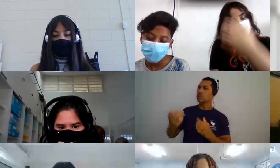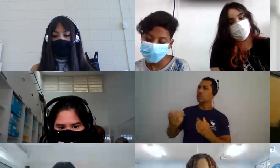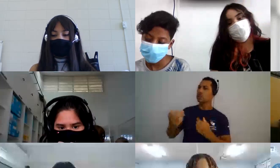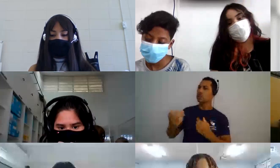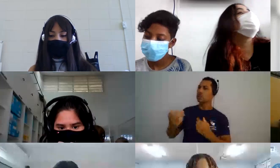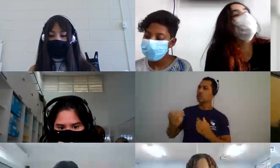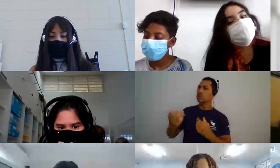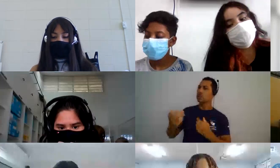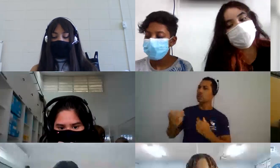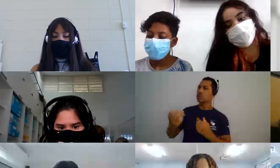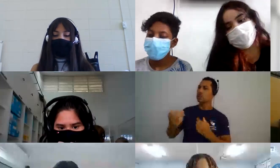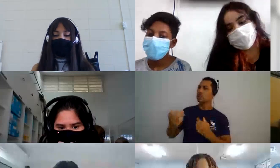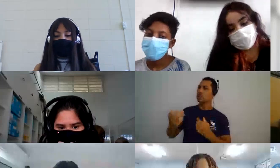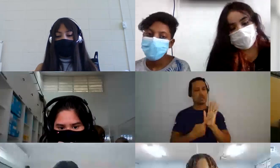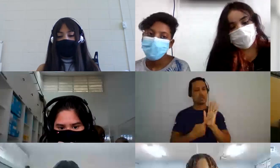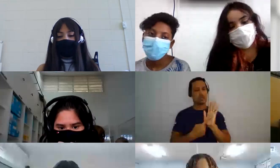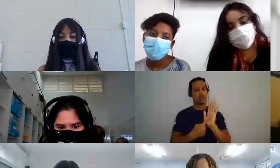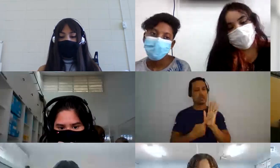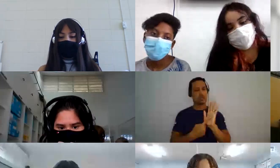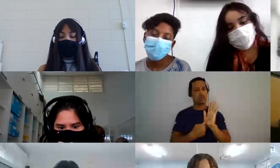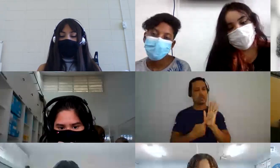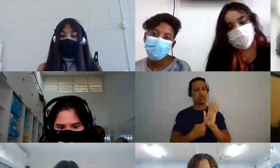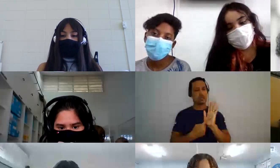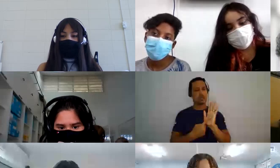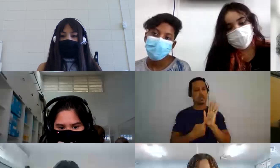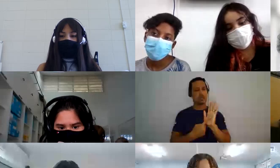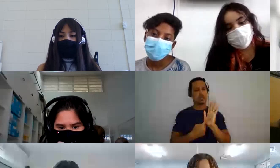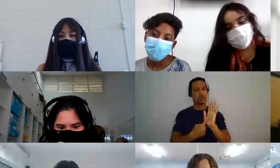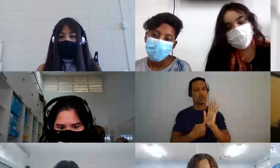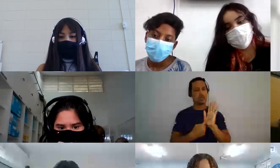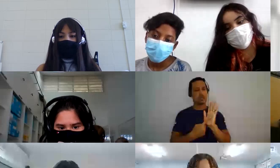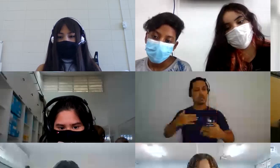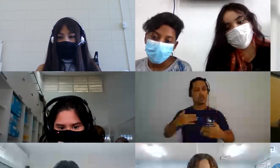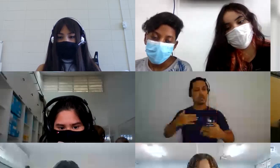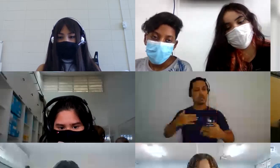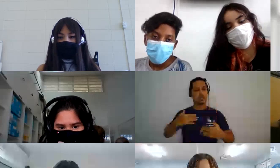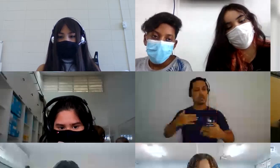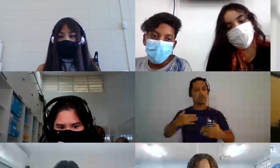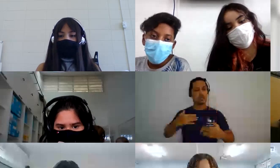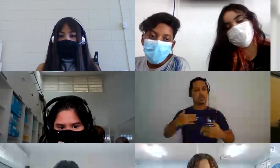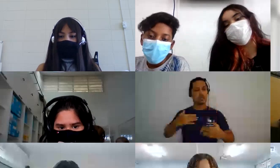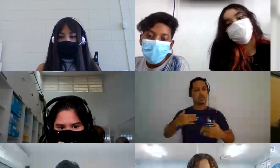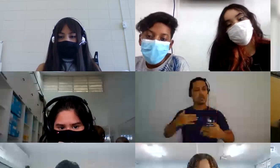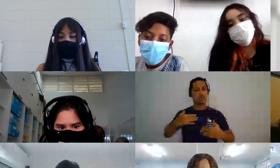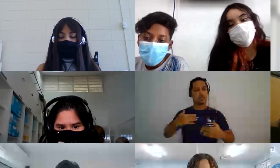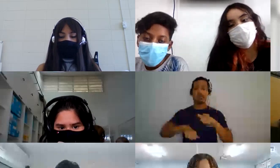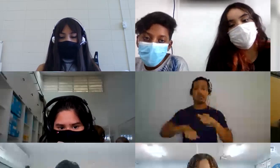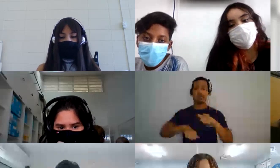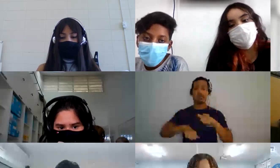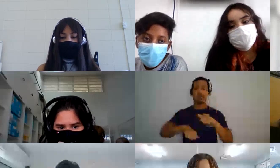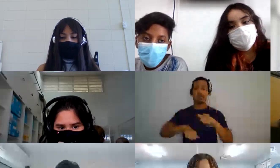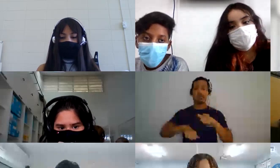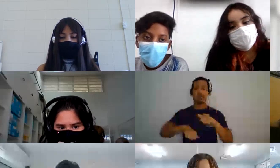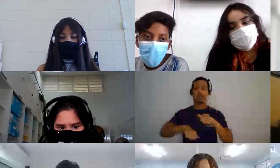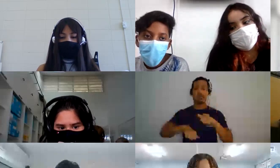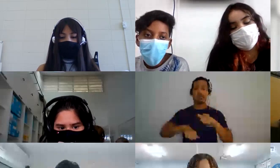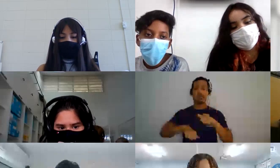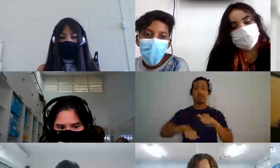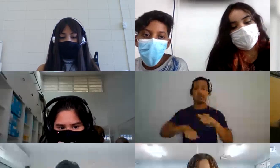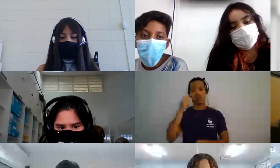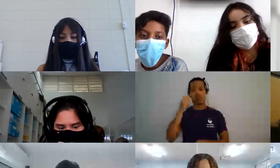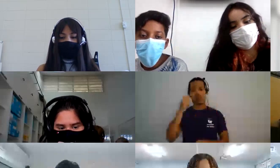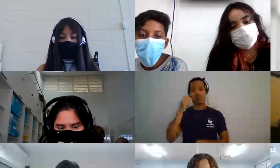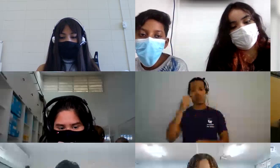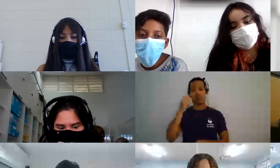coisa. E eu vou te mostrar onde eu quero chegar. Nós temos um corpo que está transformando super rápido. Nós temos uma cabeça um